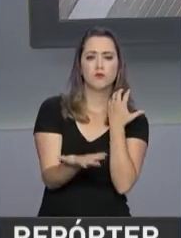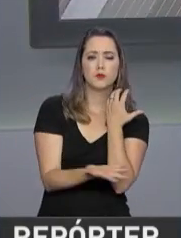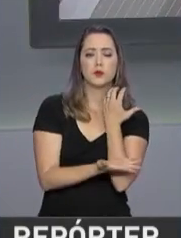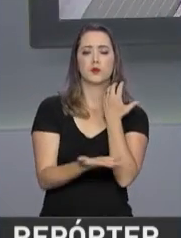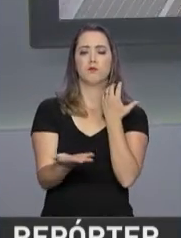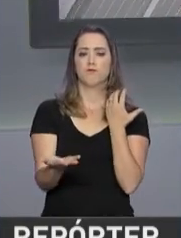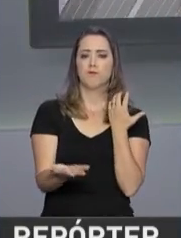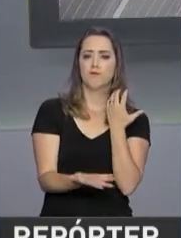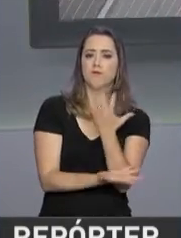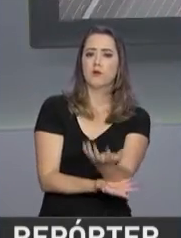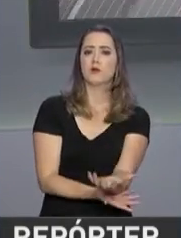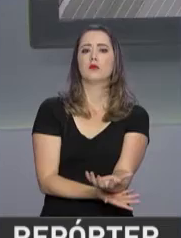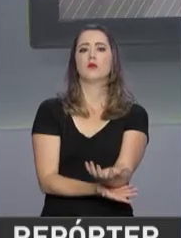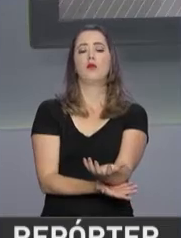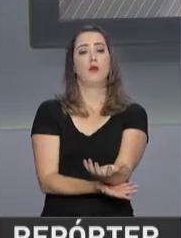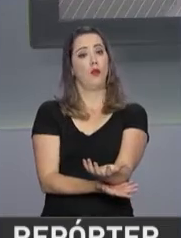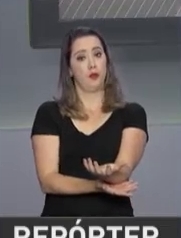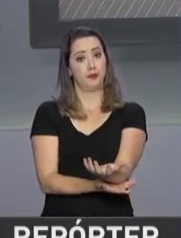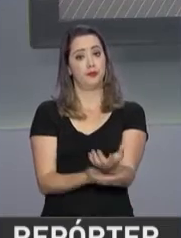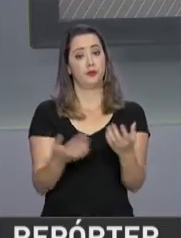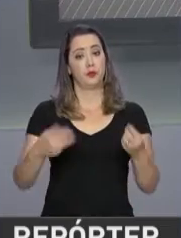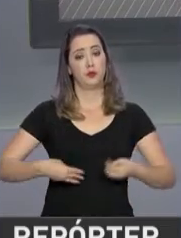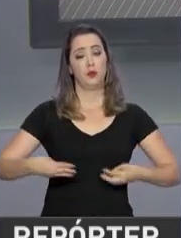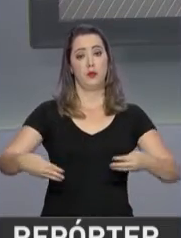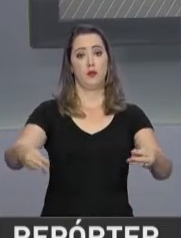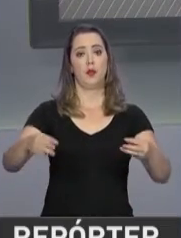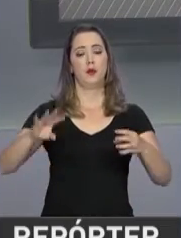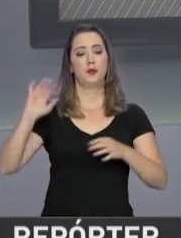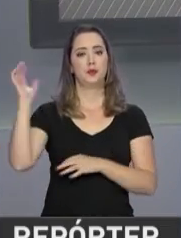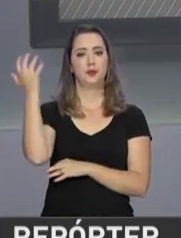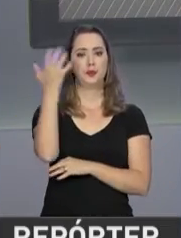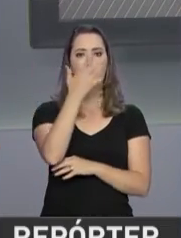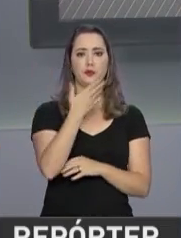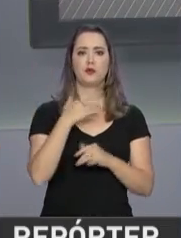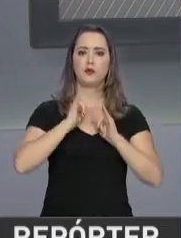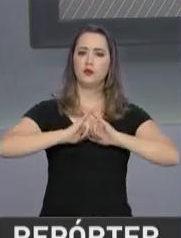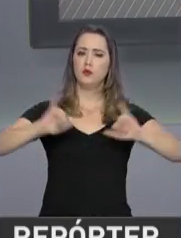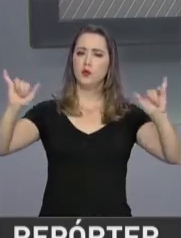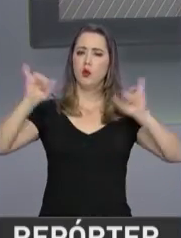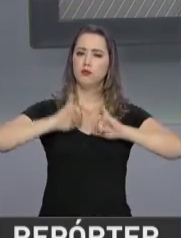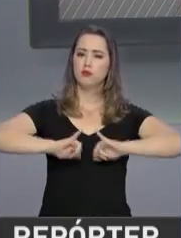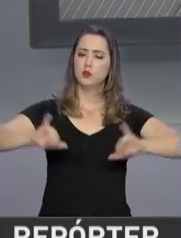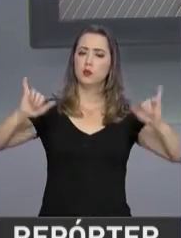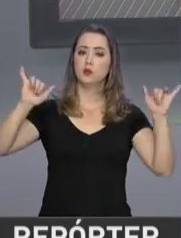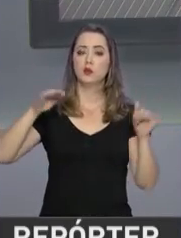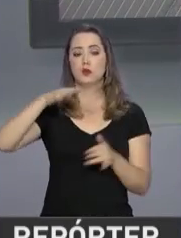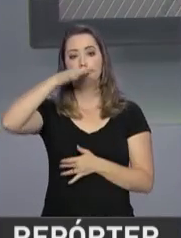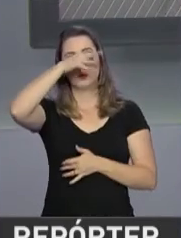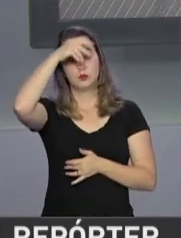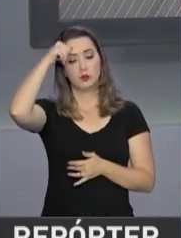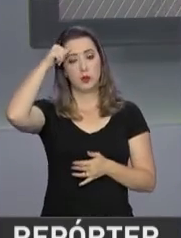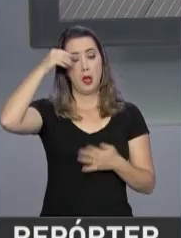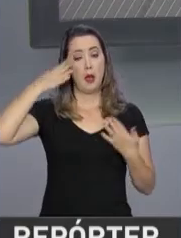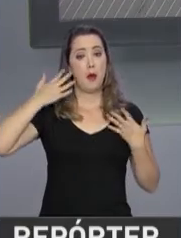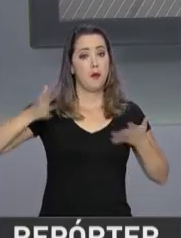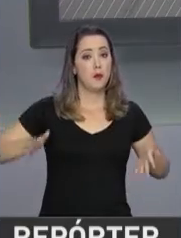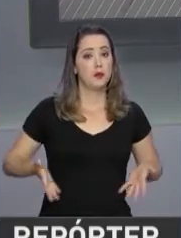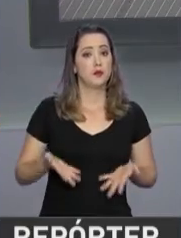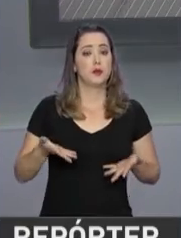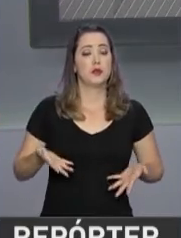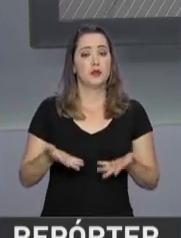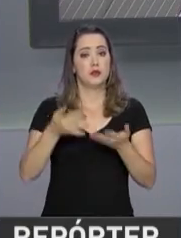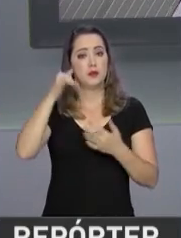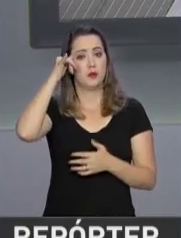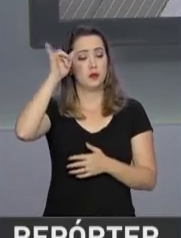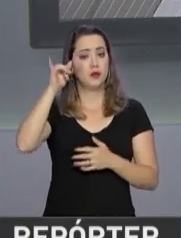ilegal o ministério do meio ambiente lançou esta semana em cuiabá no mato grosso a mobilização nacional de combate ao desmatamento